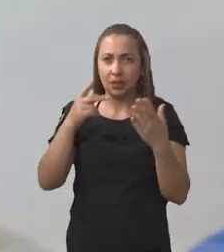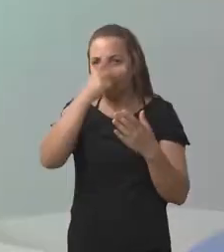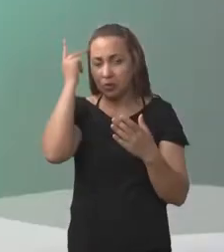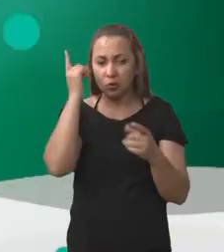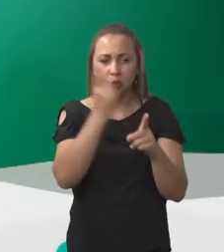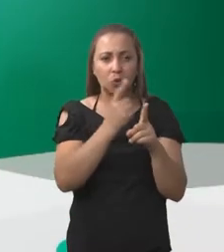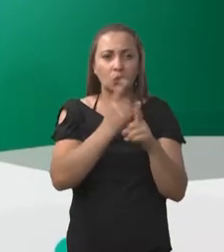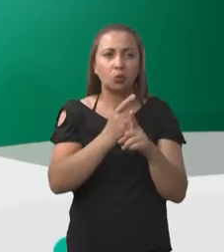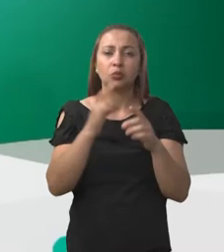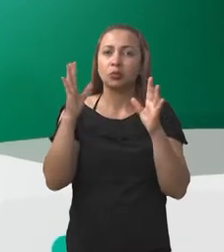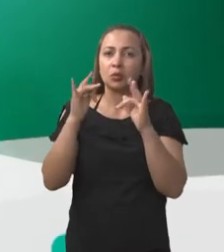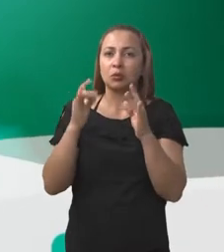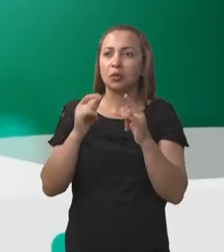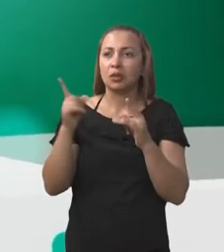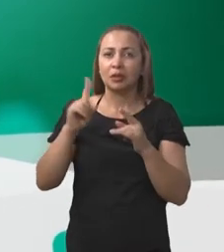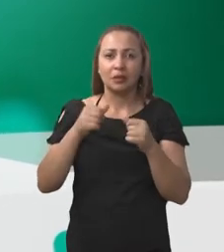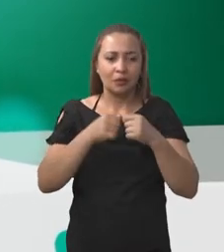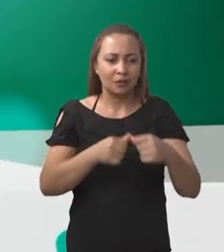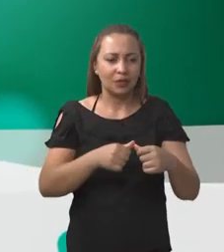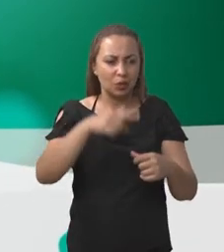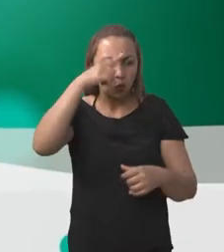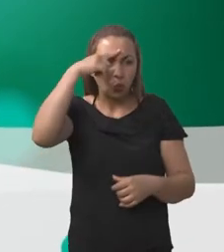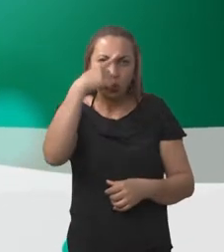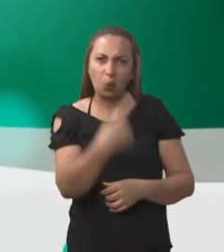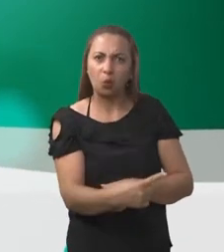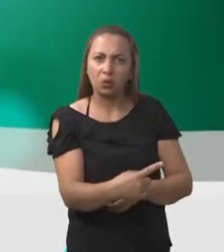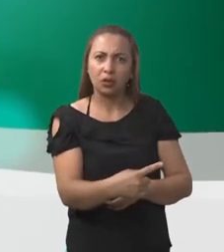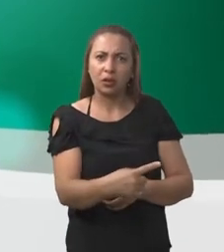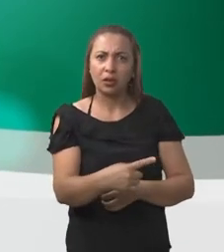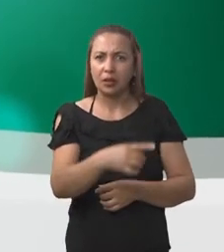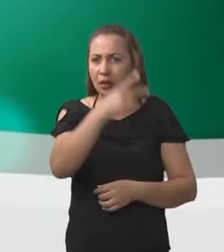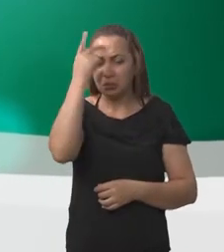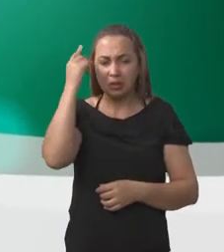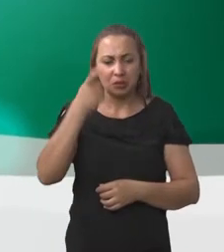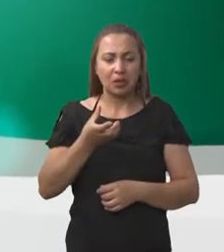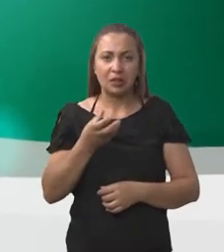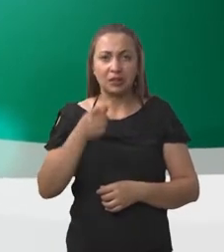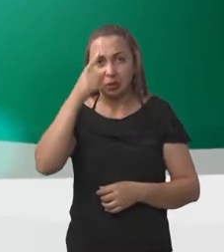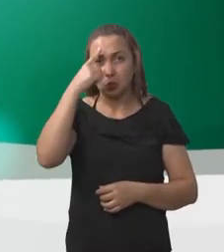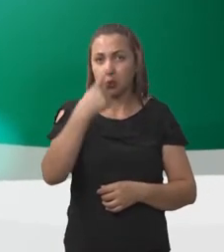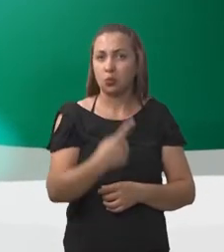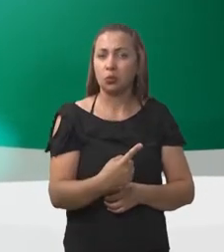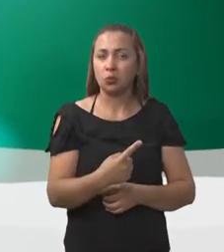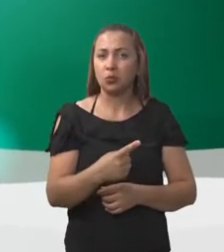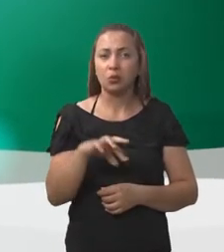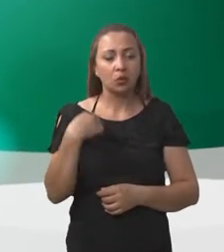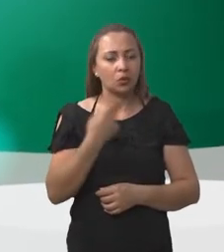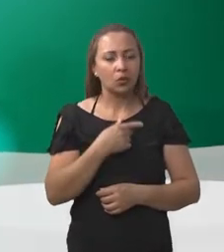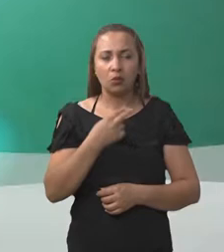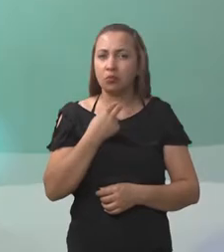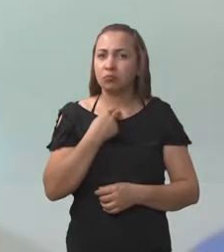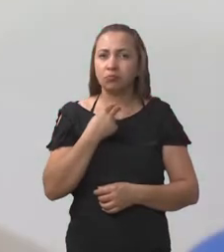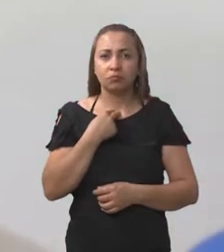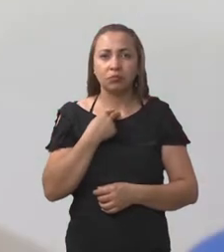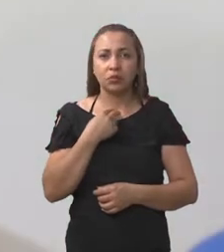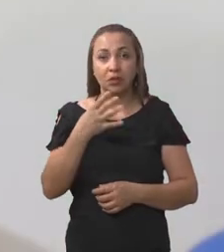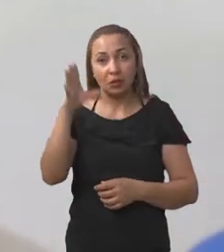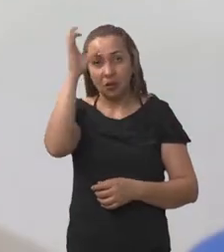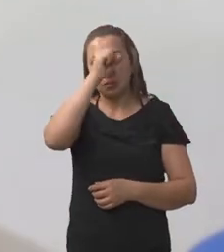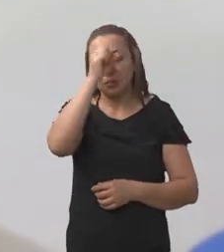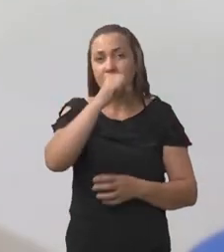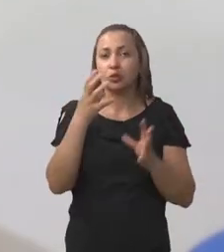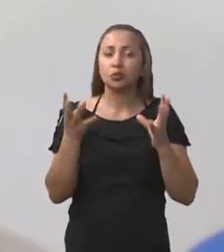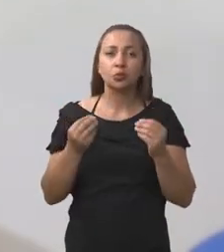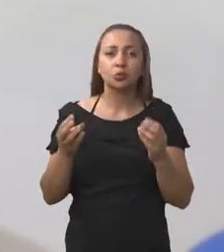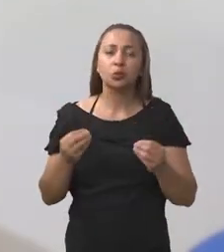uma pessoa, né? A pessoa não fica sendo dono assim, como a pessoa quer ser o dono. A gente não tem que. Eu aprendi muita